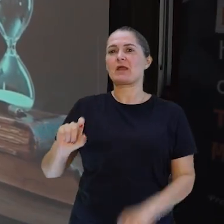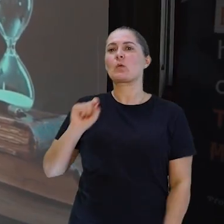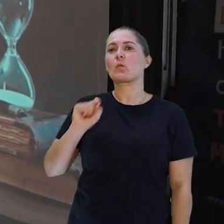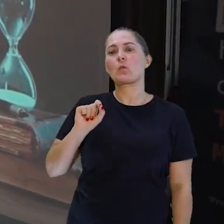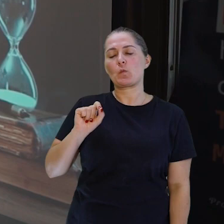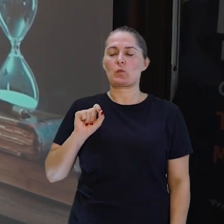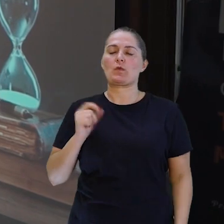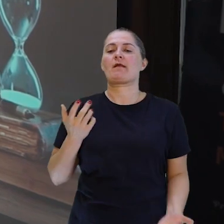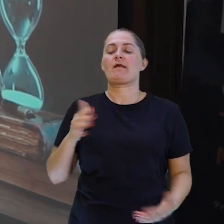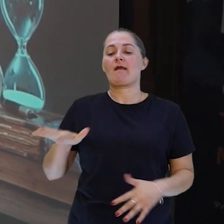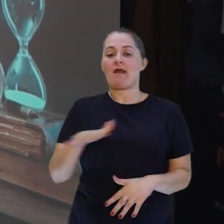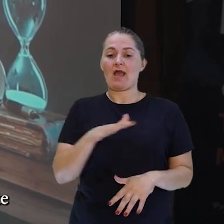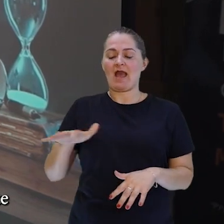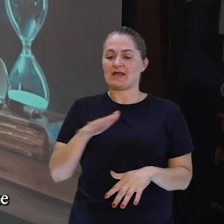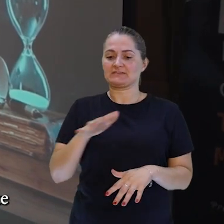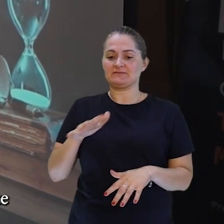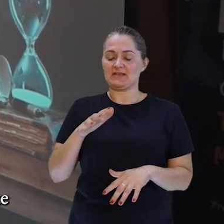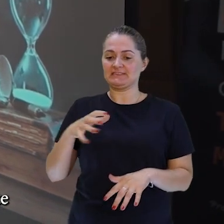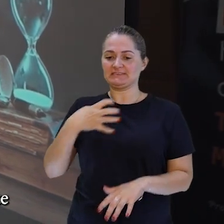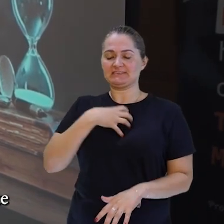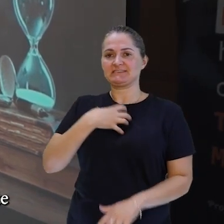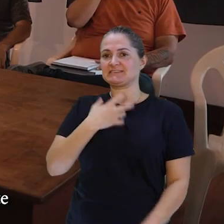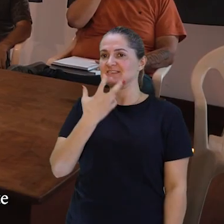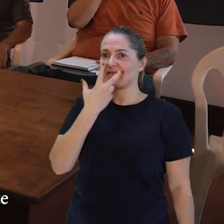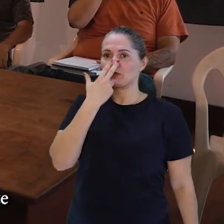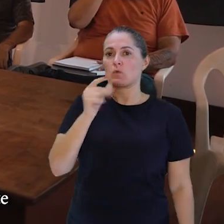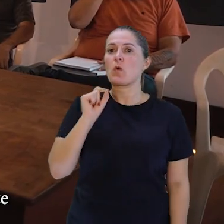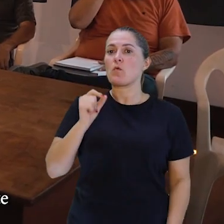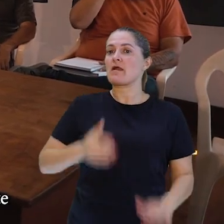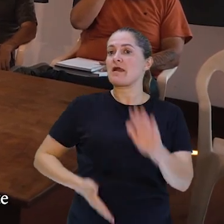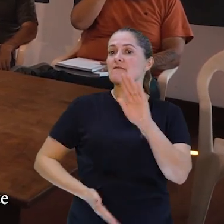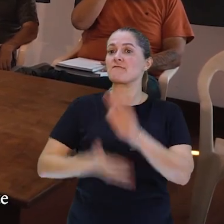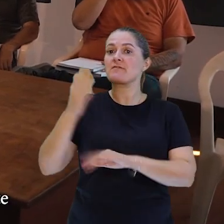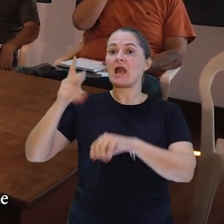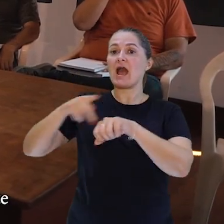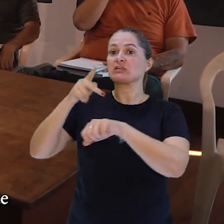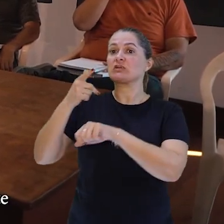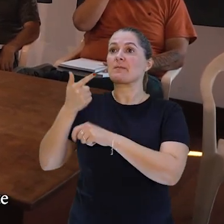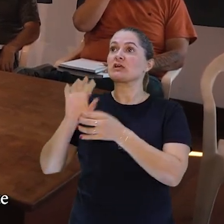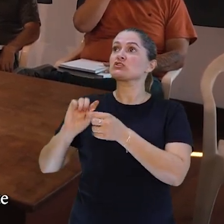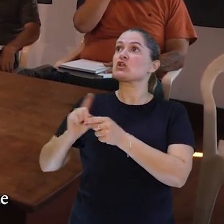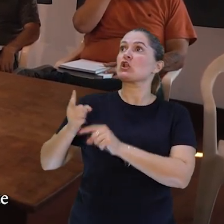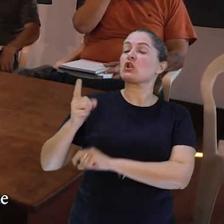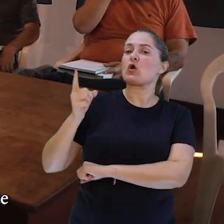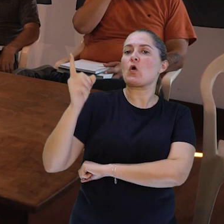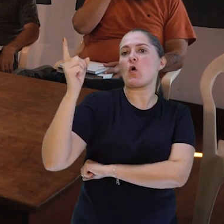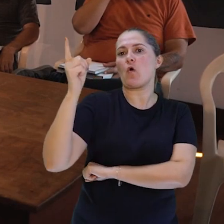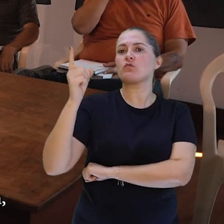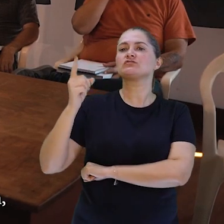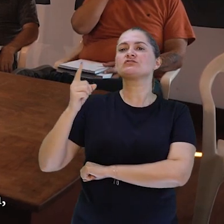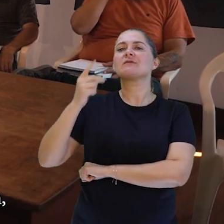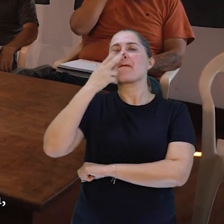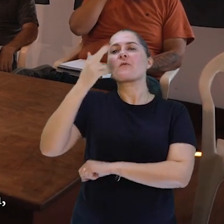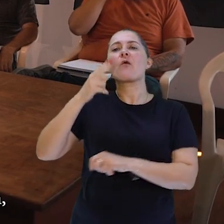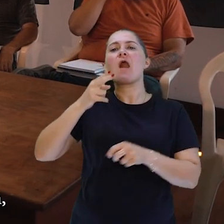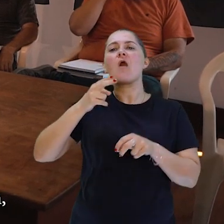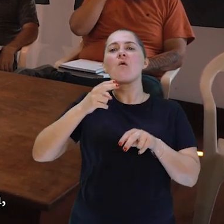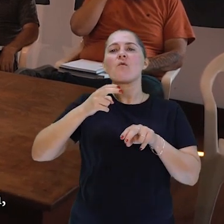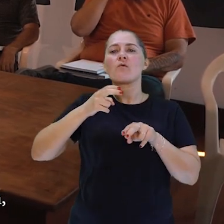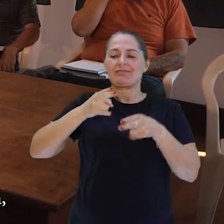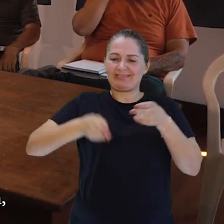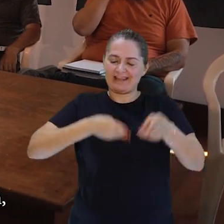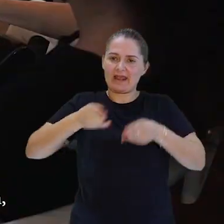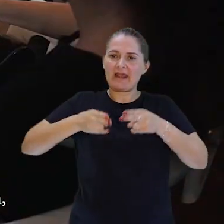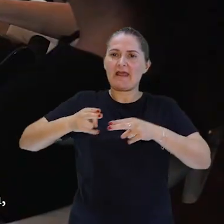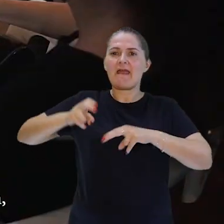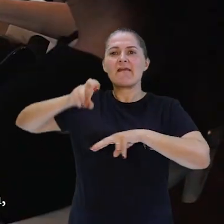primeiro parágrafo, que às vezes a gente tem a sensação de que está viajando para um país distante e que a gente está